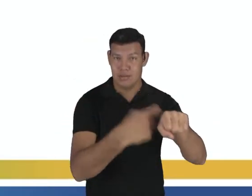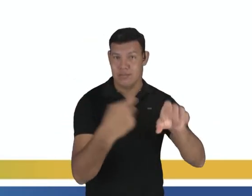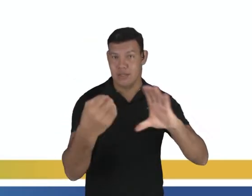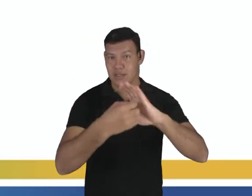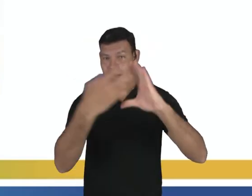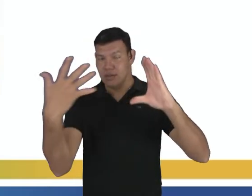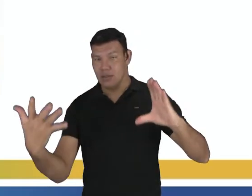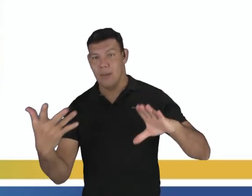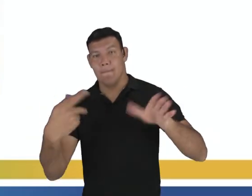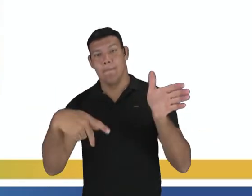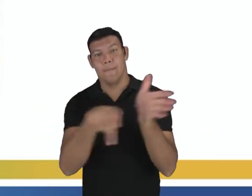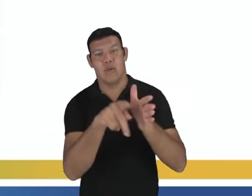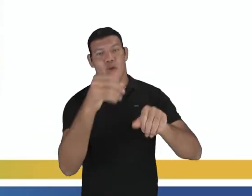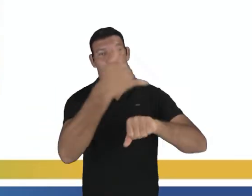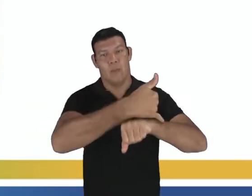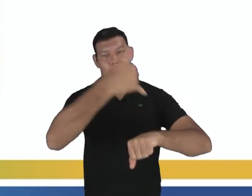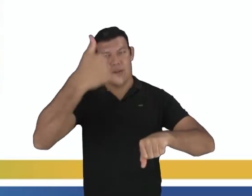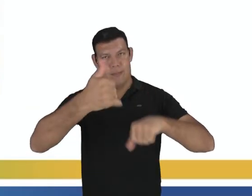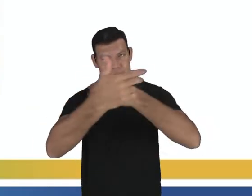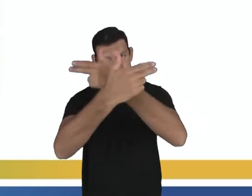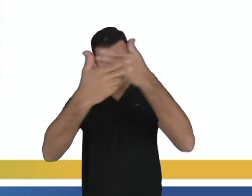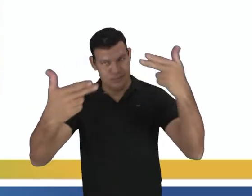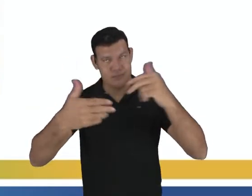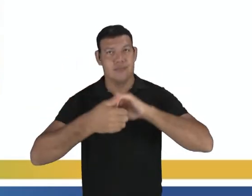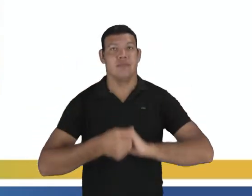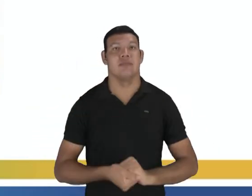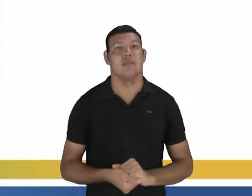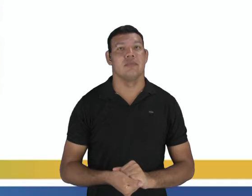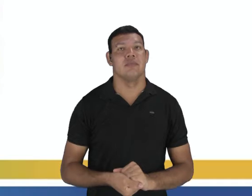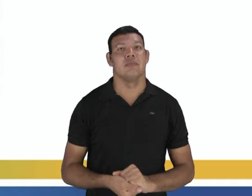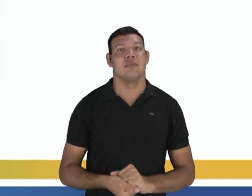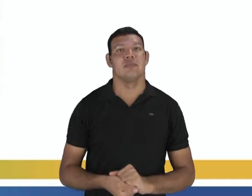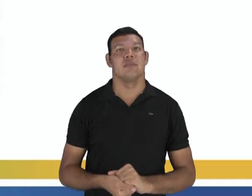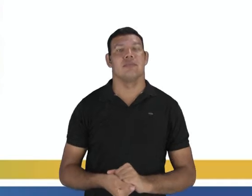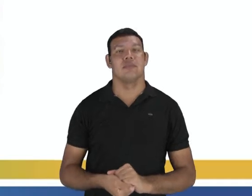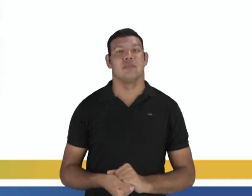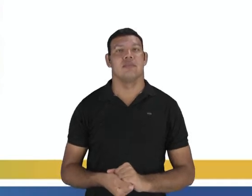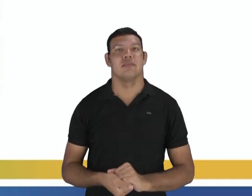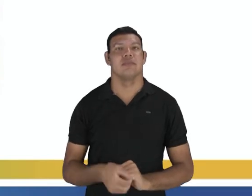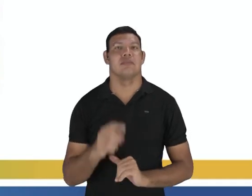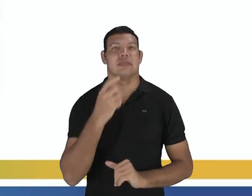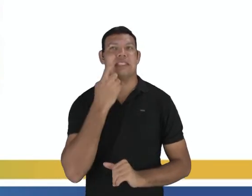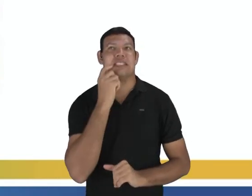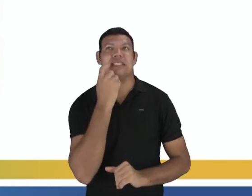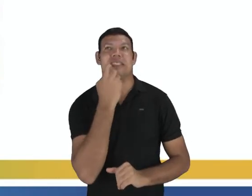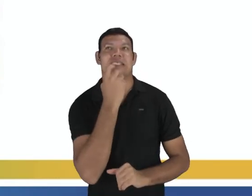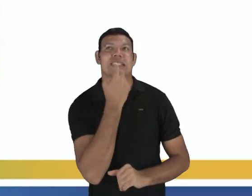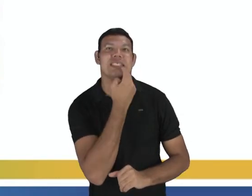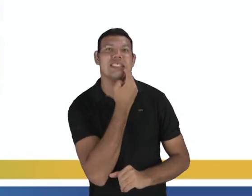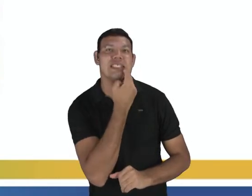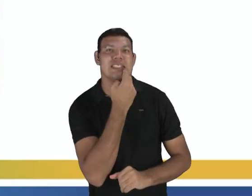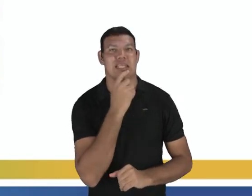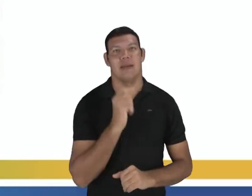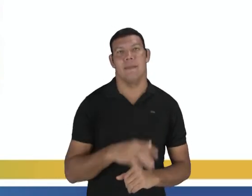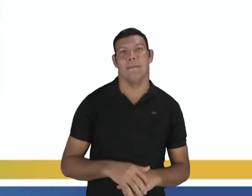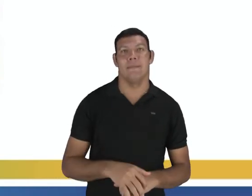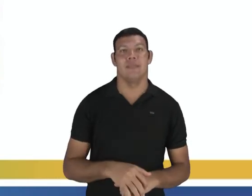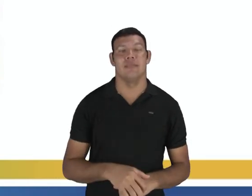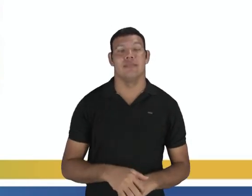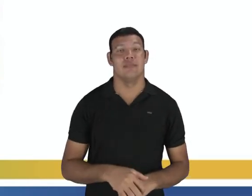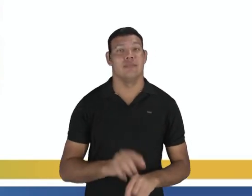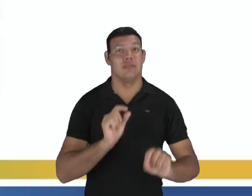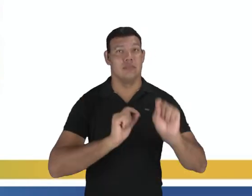característicos de alguns metais, e no nosso cotidiano a gente tem aqui o tártaro, né? Que ele é originado